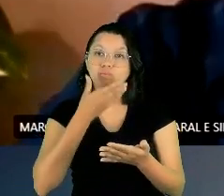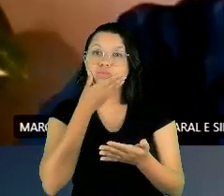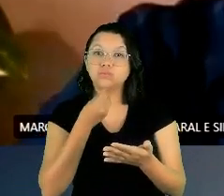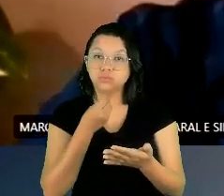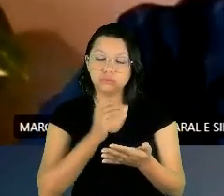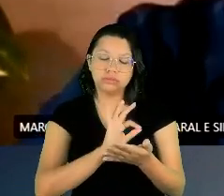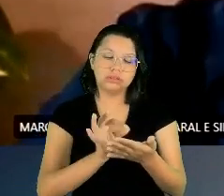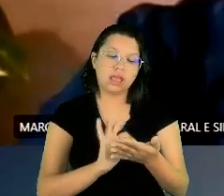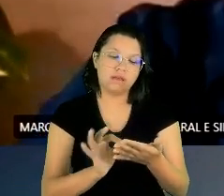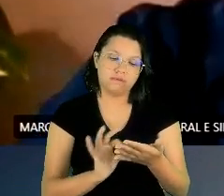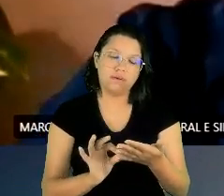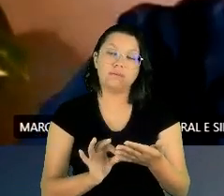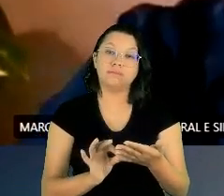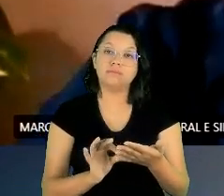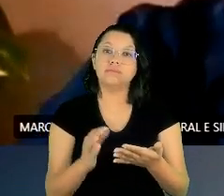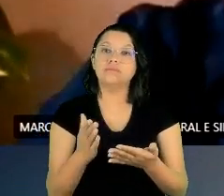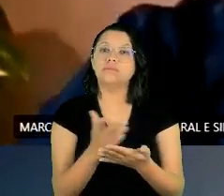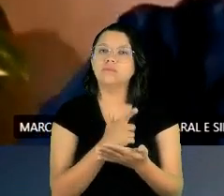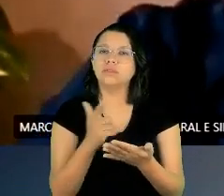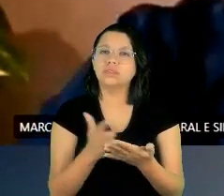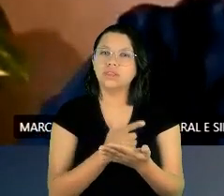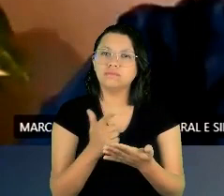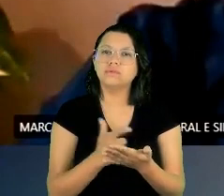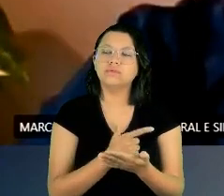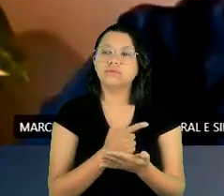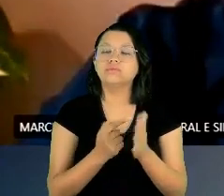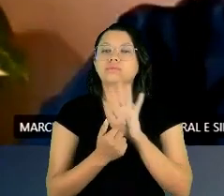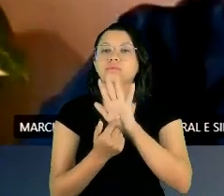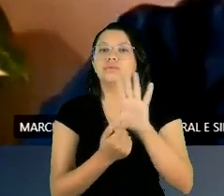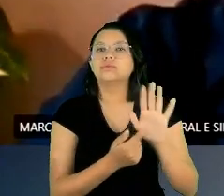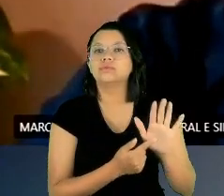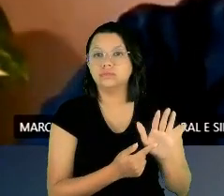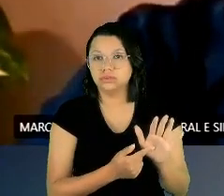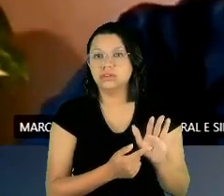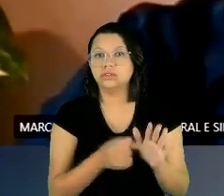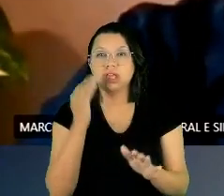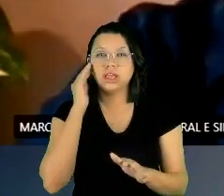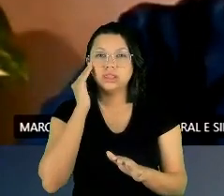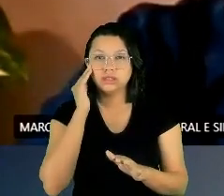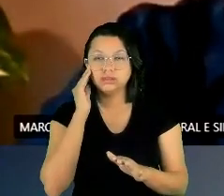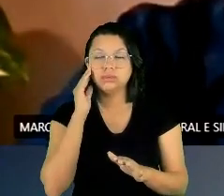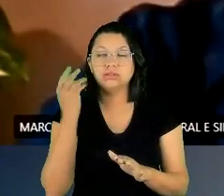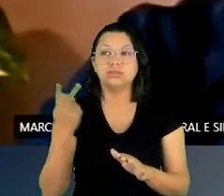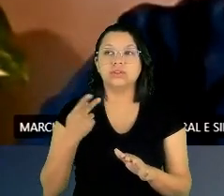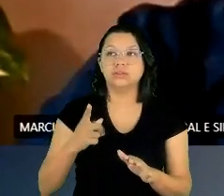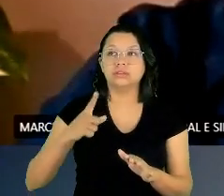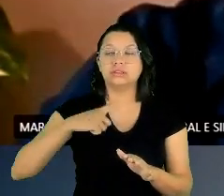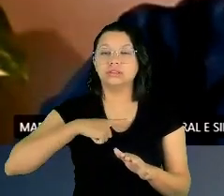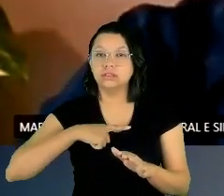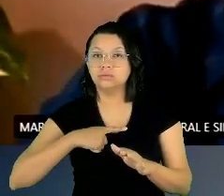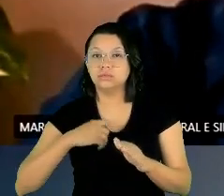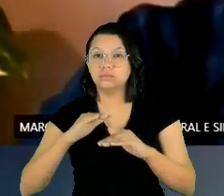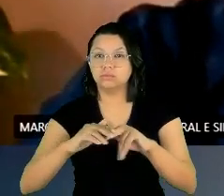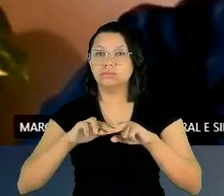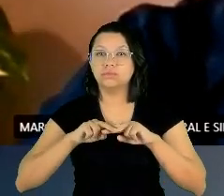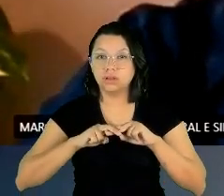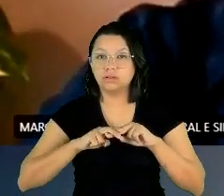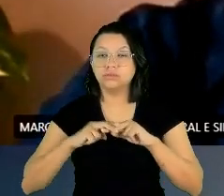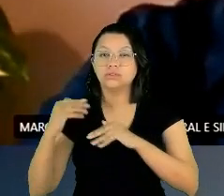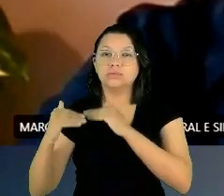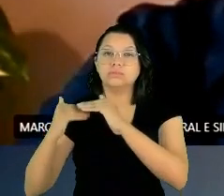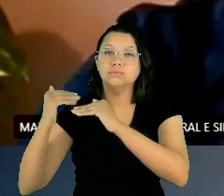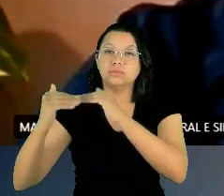famosos, conhecidos como Previsivelmente Irracional, mostrando vários vieses e heurísticas que a gente sofre por conta